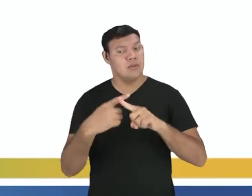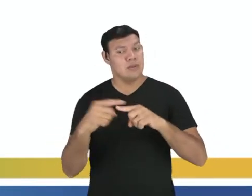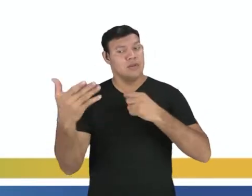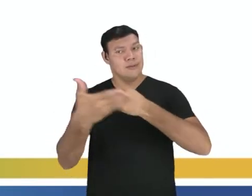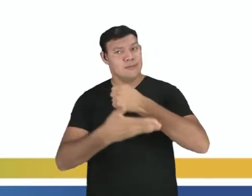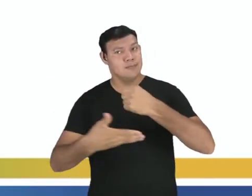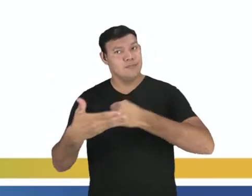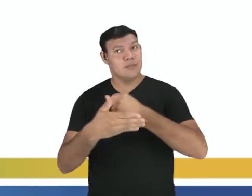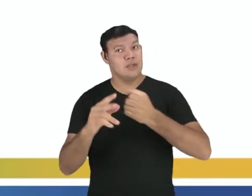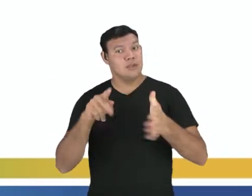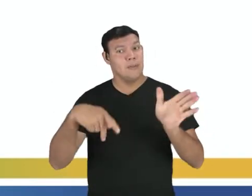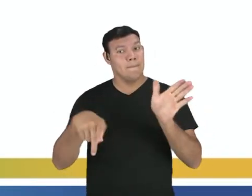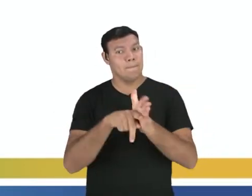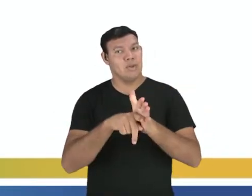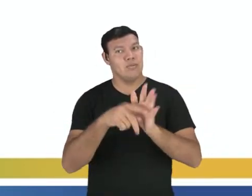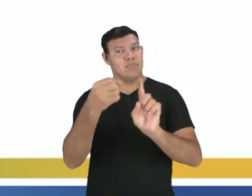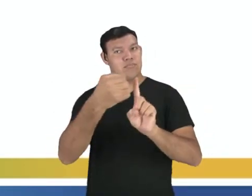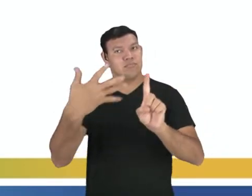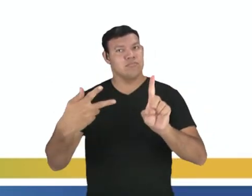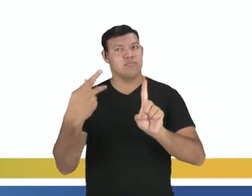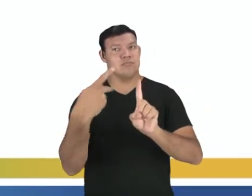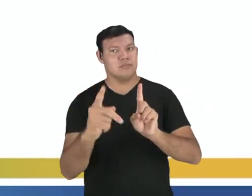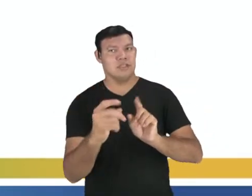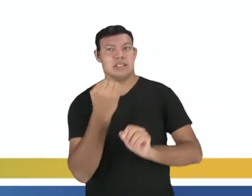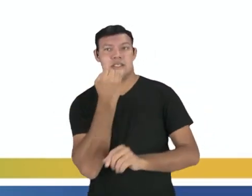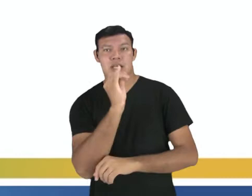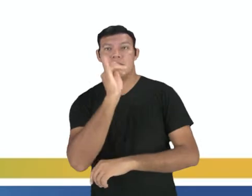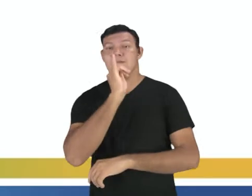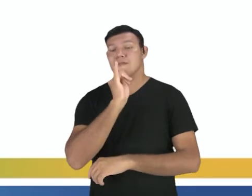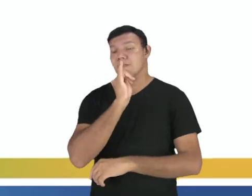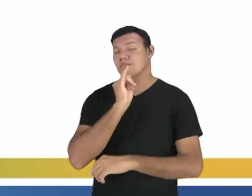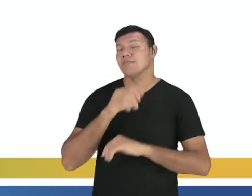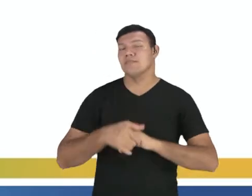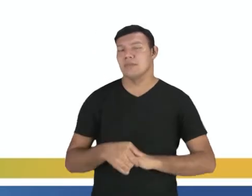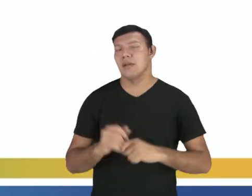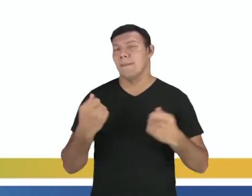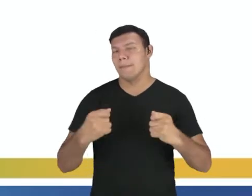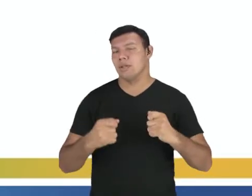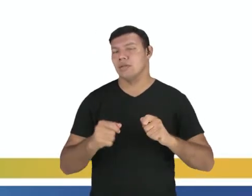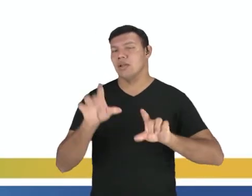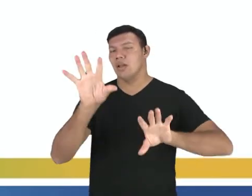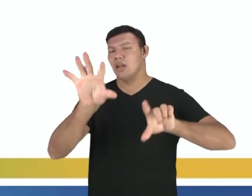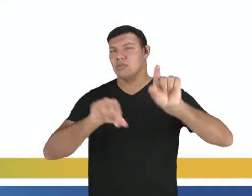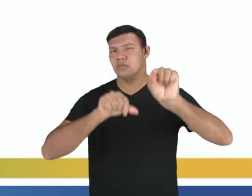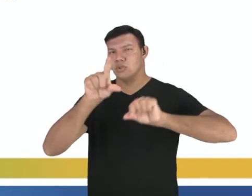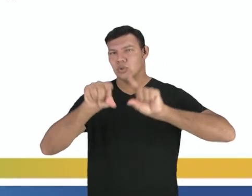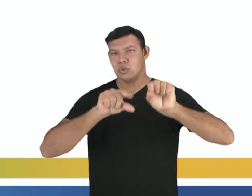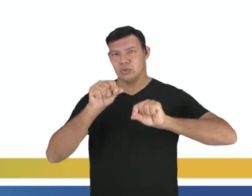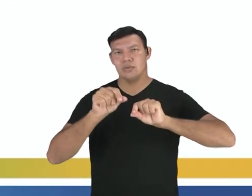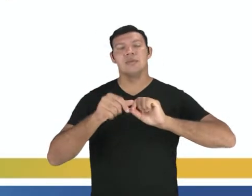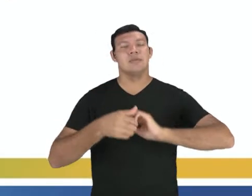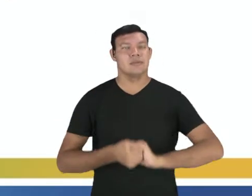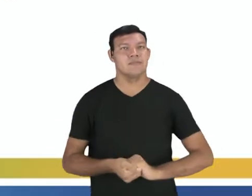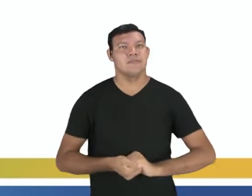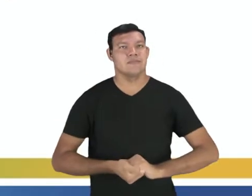da sua argumentação. Ou seja, você pode trazer exemplos, mas você tem que ser criterioso na escolha desse exemplo.